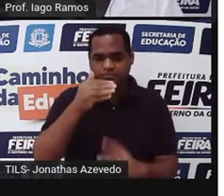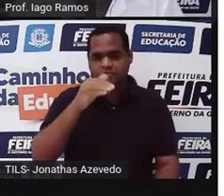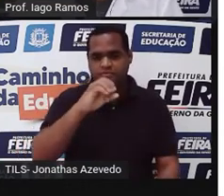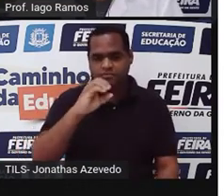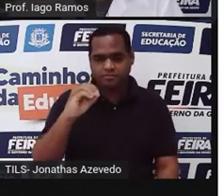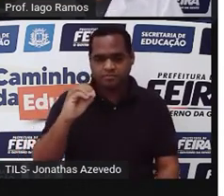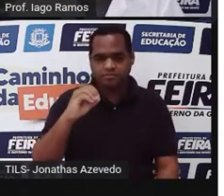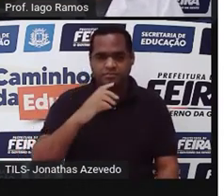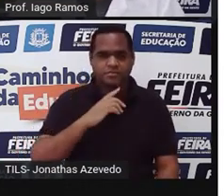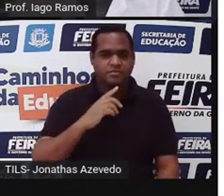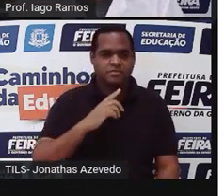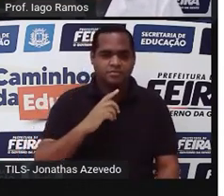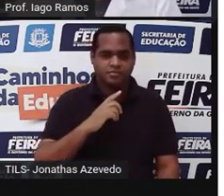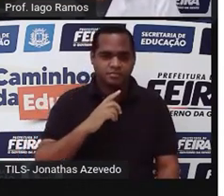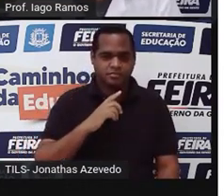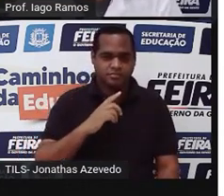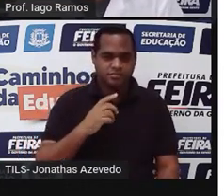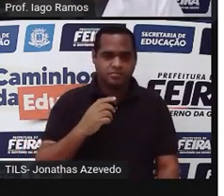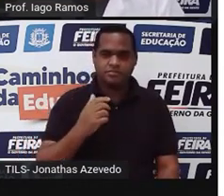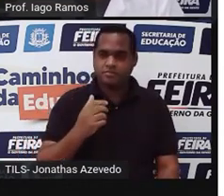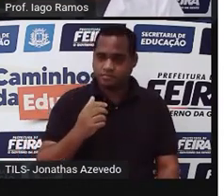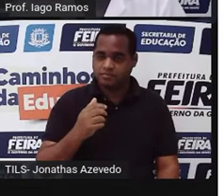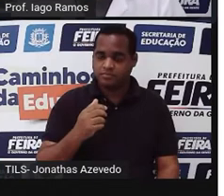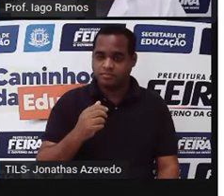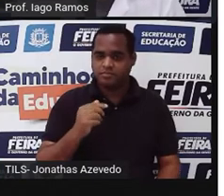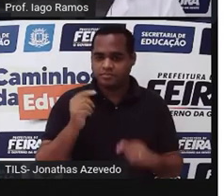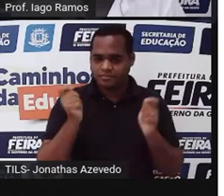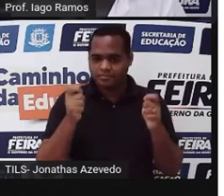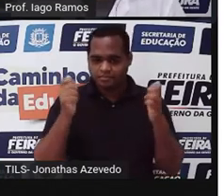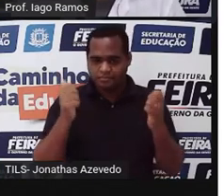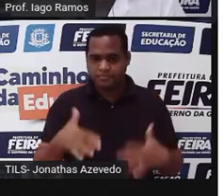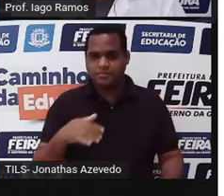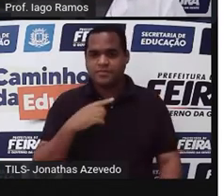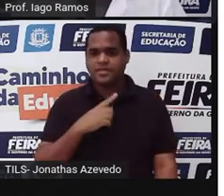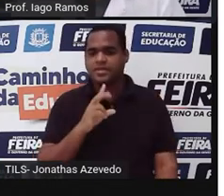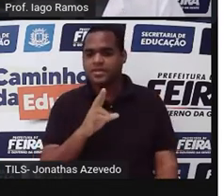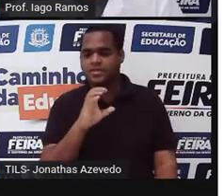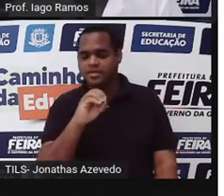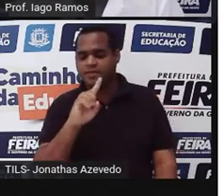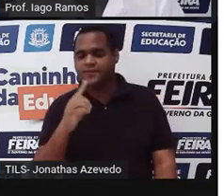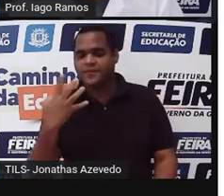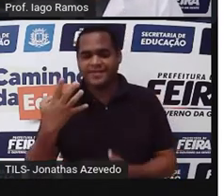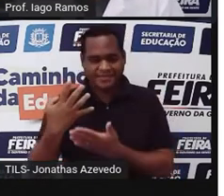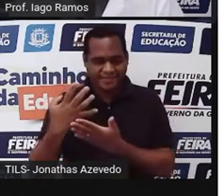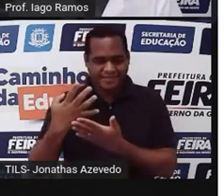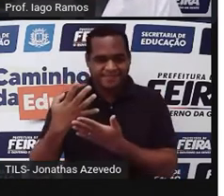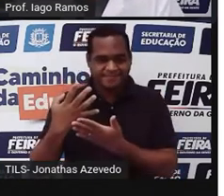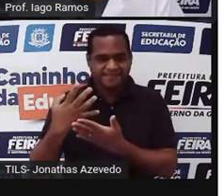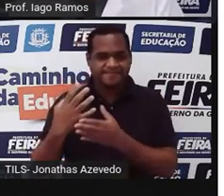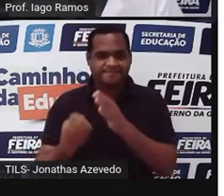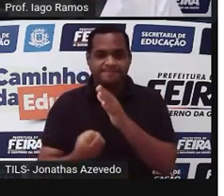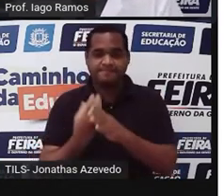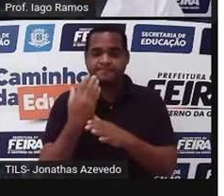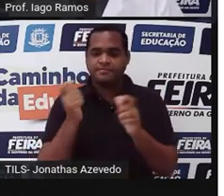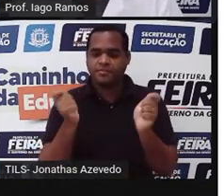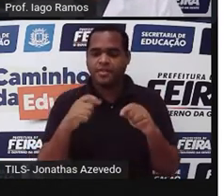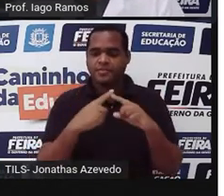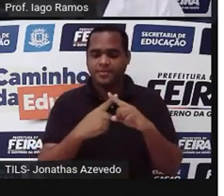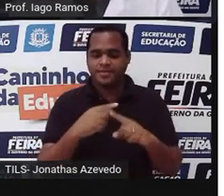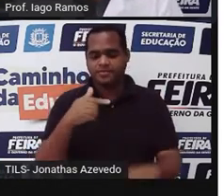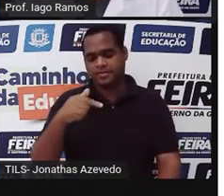/ sem dá o igual aparece 0,4 a esse 0,4 é só multiplicar